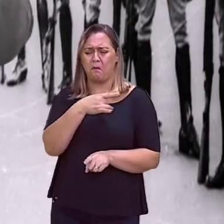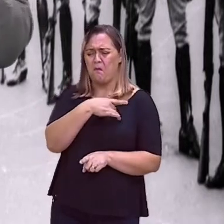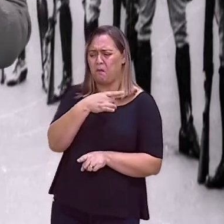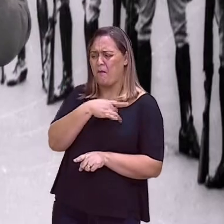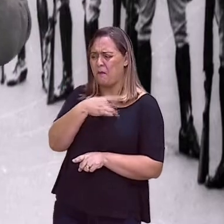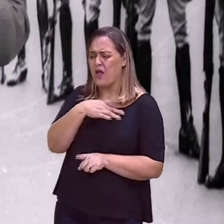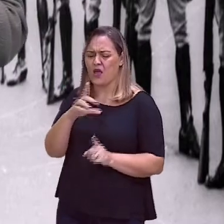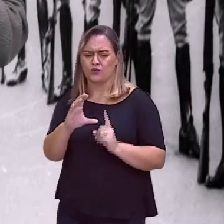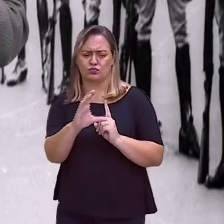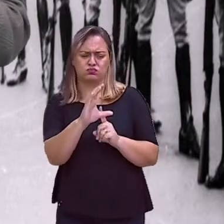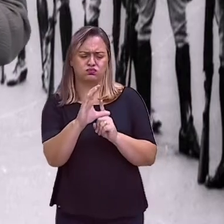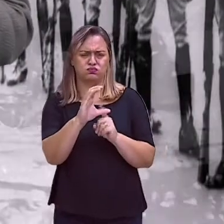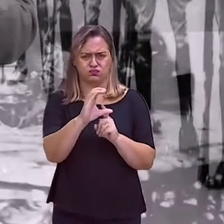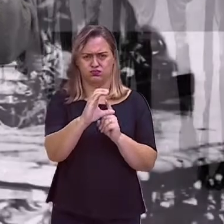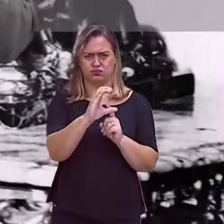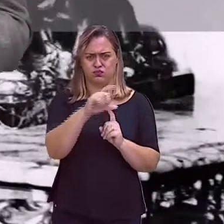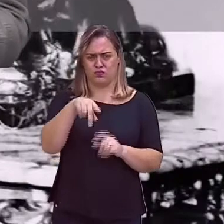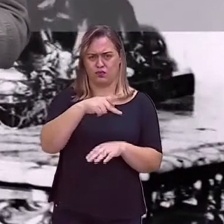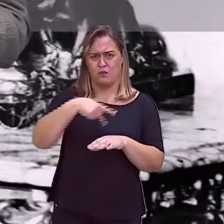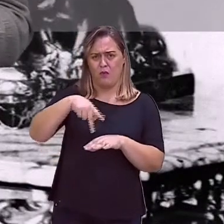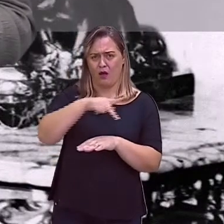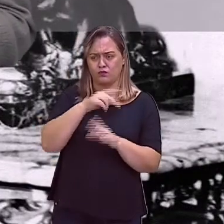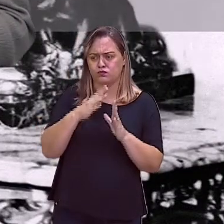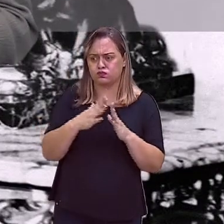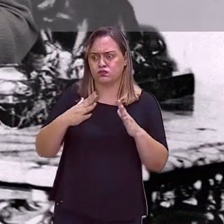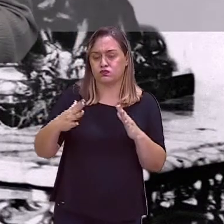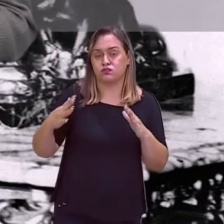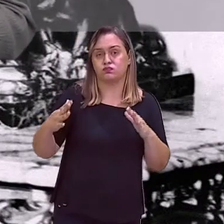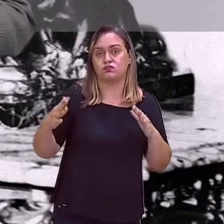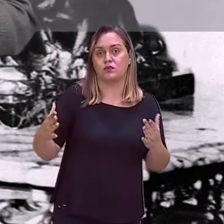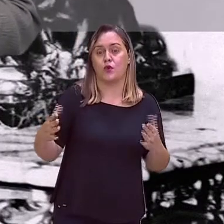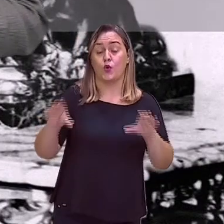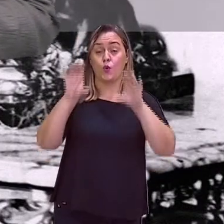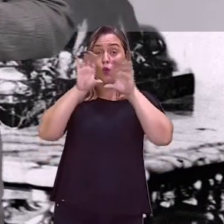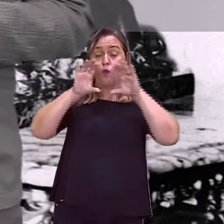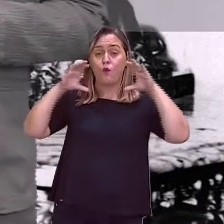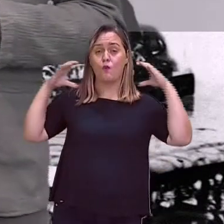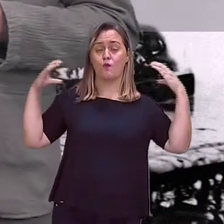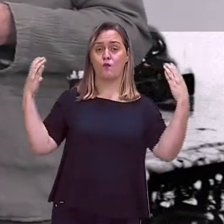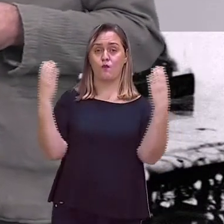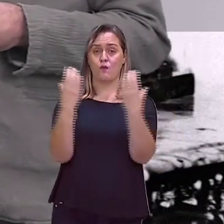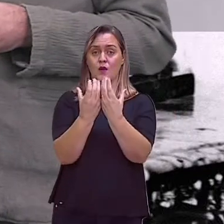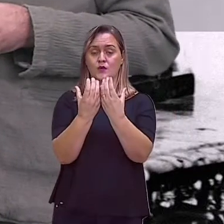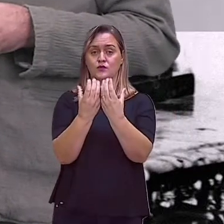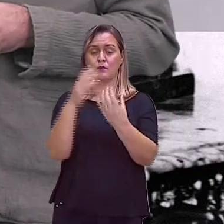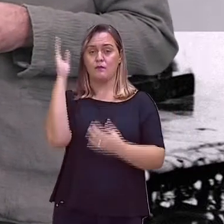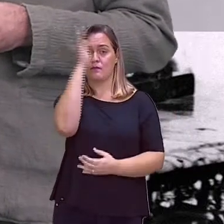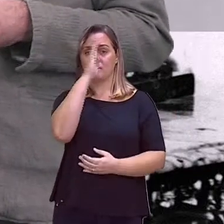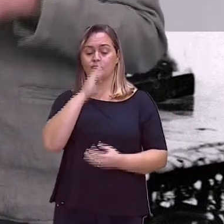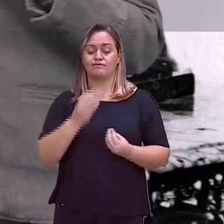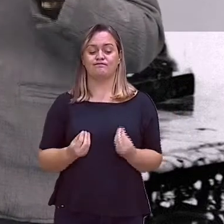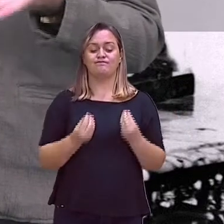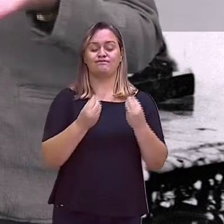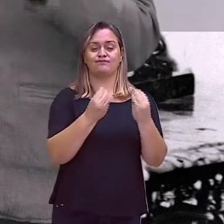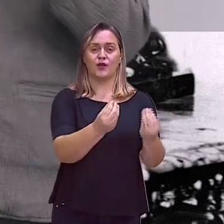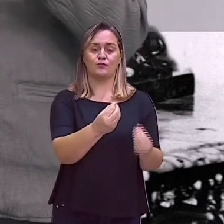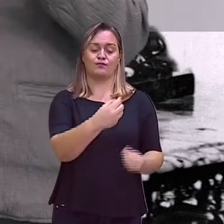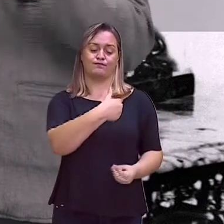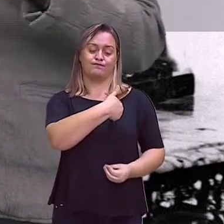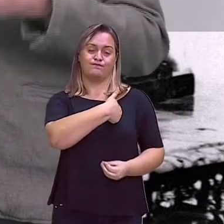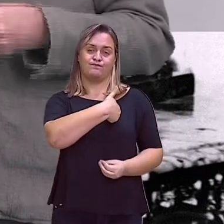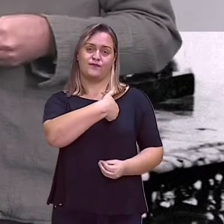grupos comunistas no país era tão grande que o Congresso brasileiro concedeu a